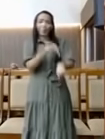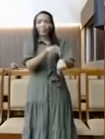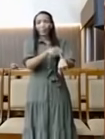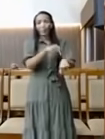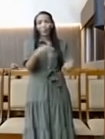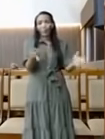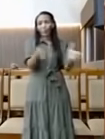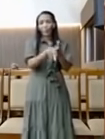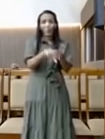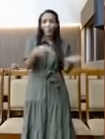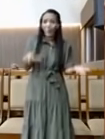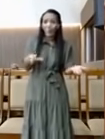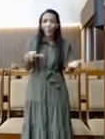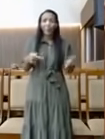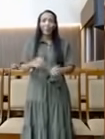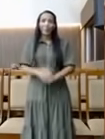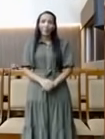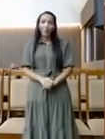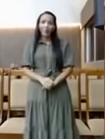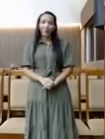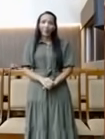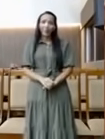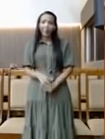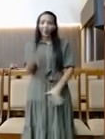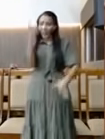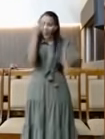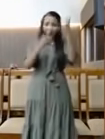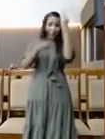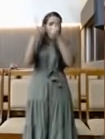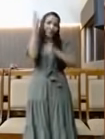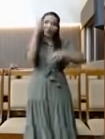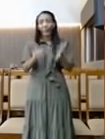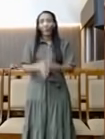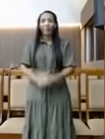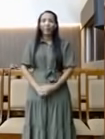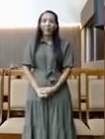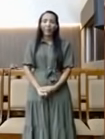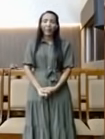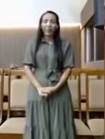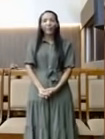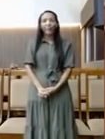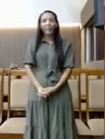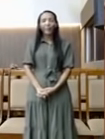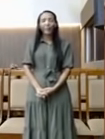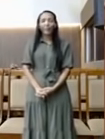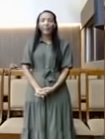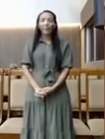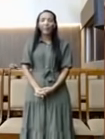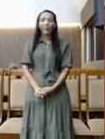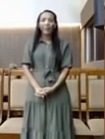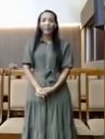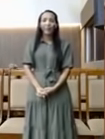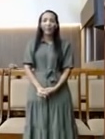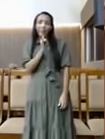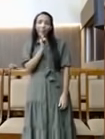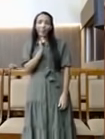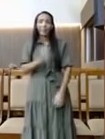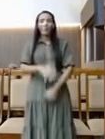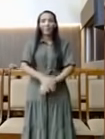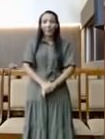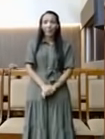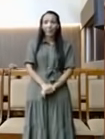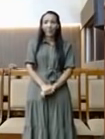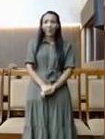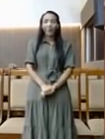chega que lhe ver pregando MV glorificando e louvando a Deus né assim aí amanhã me ver no shopping ele vai lá no Anil e eu tô lá lambendo um sorvete